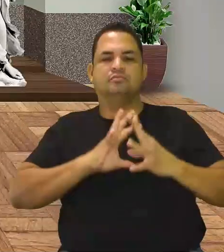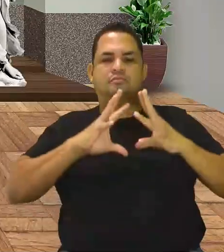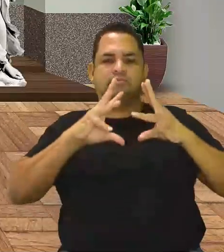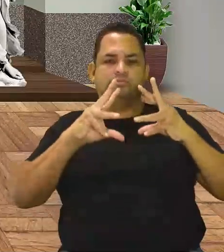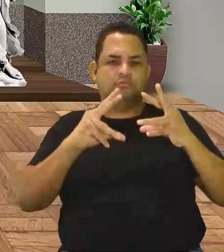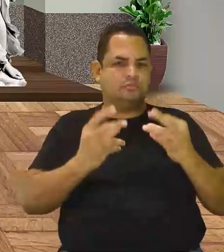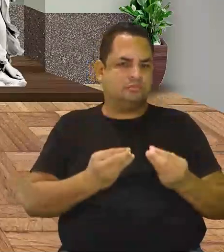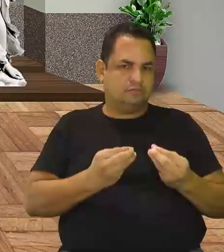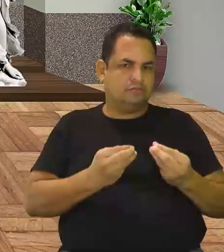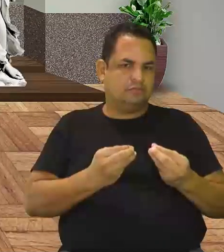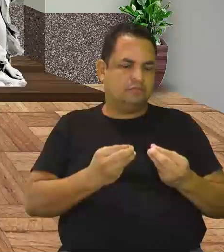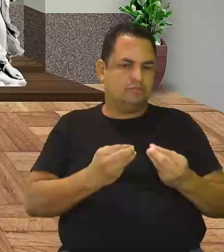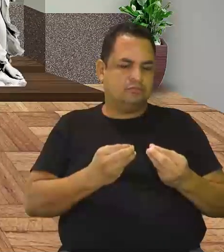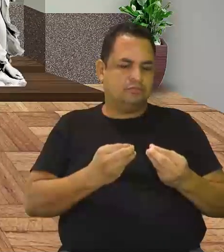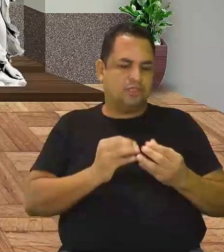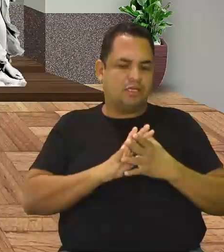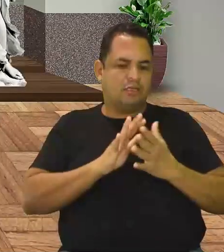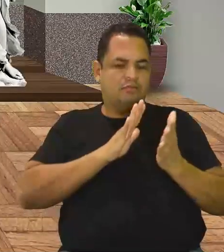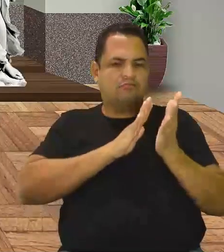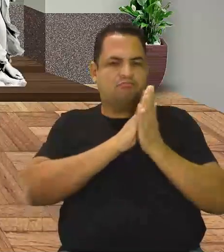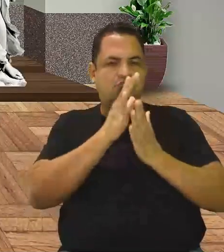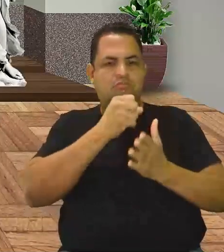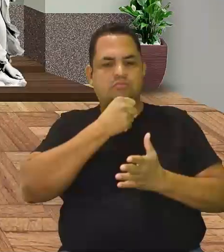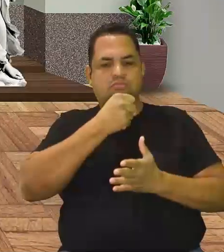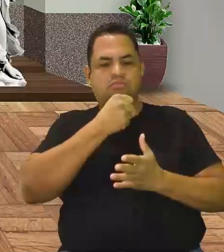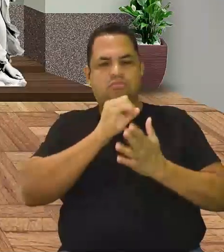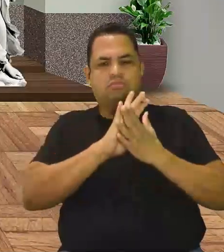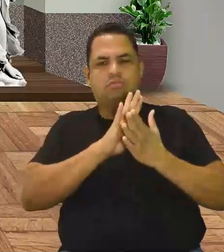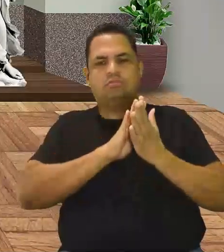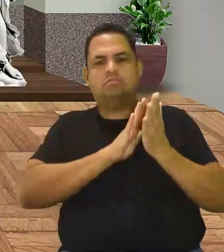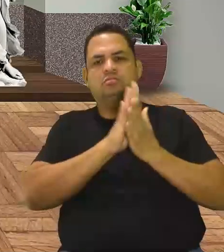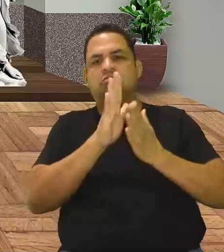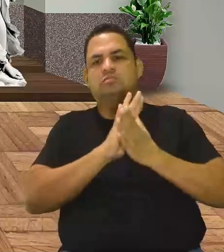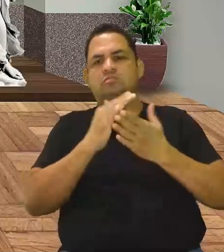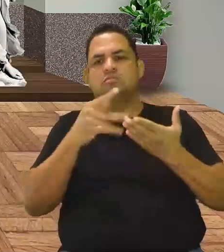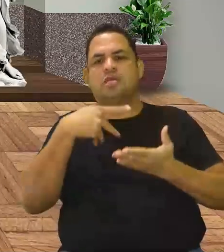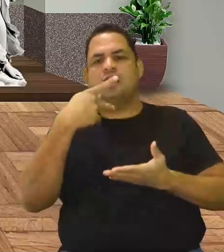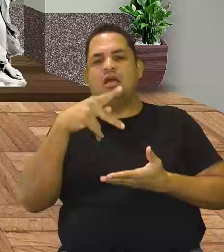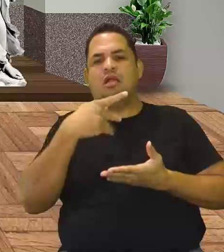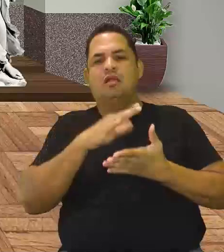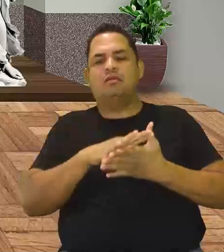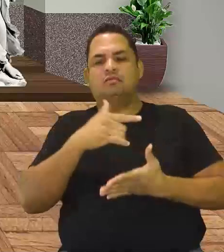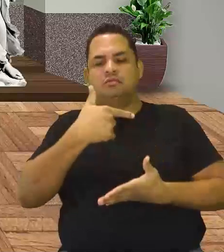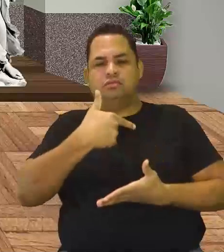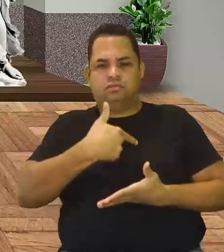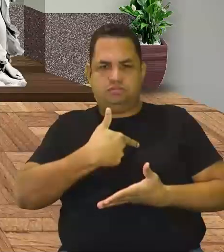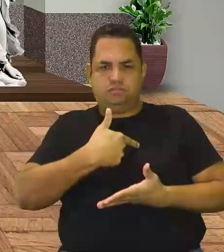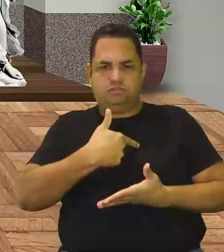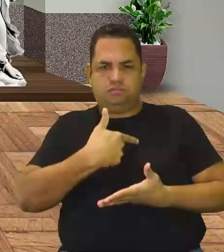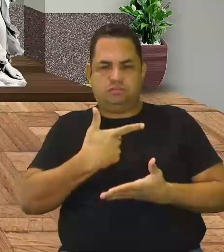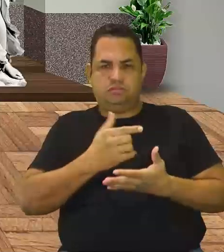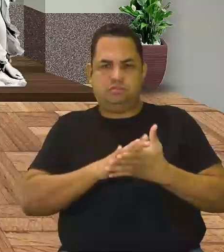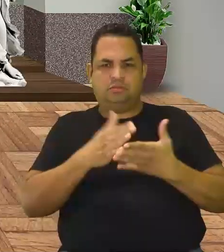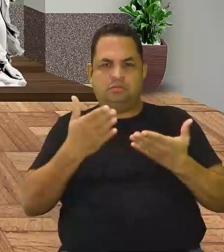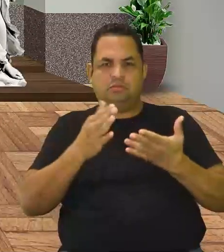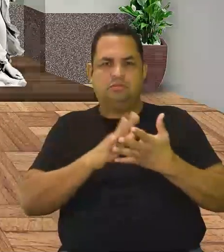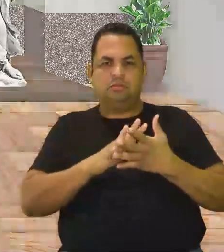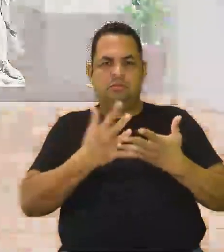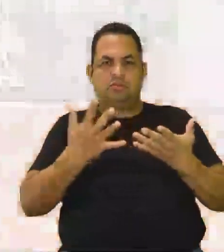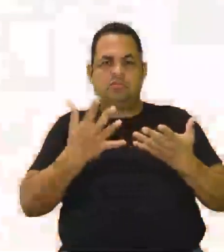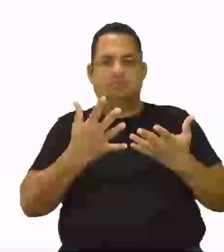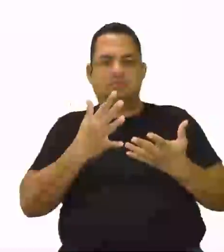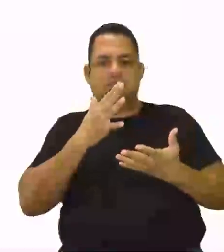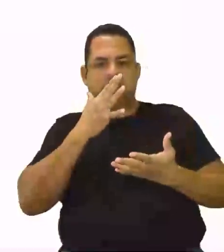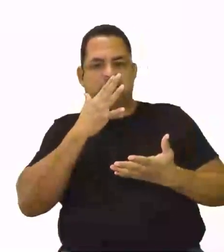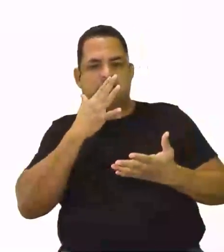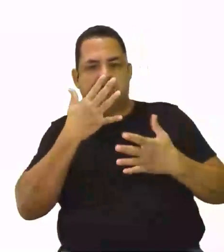Tudo o que era de propaganda se tentava exaltar Getúlio Vargas. E essa exaltação que se fazia a